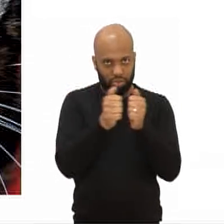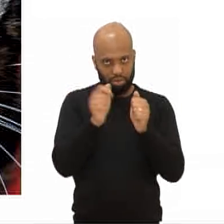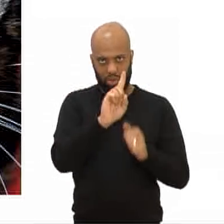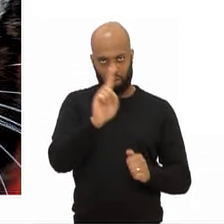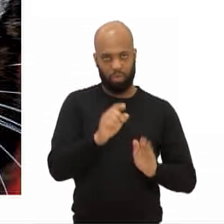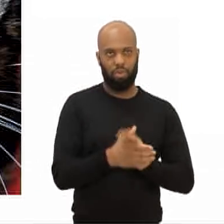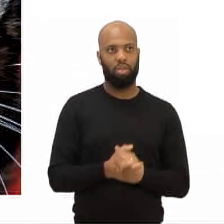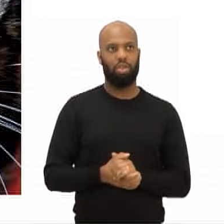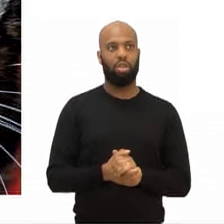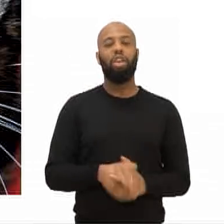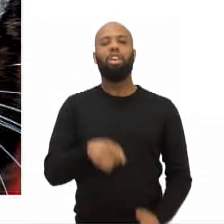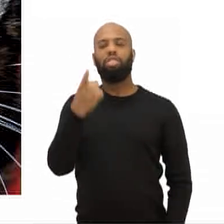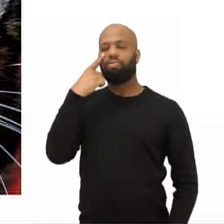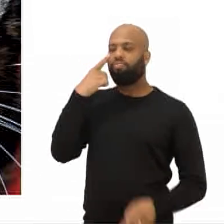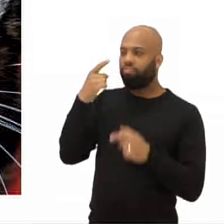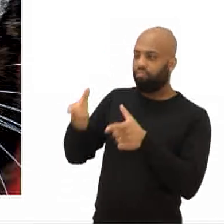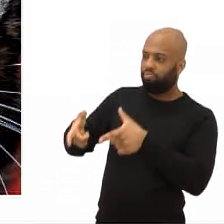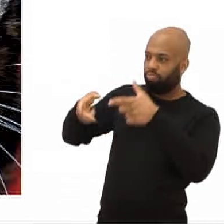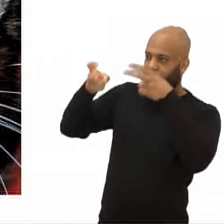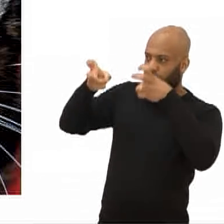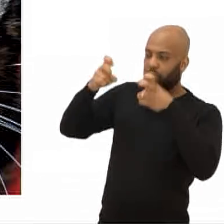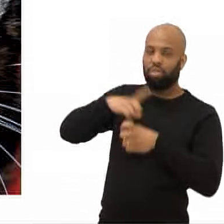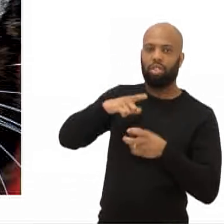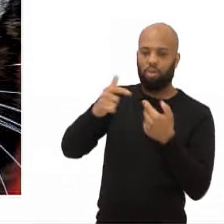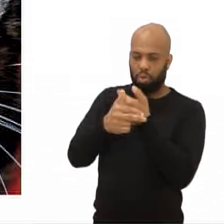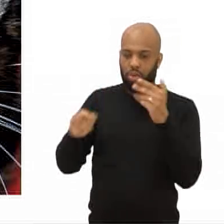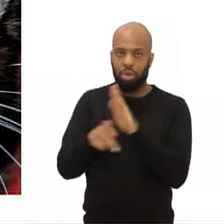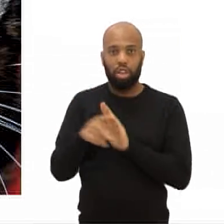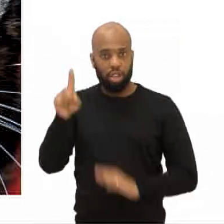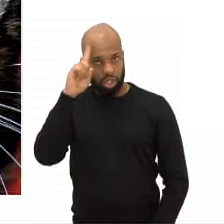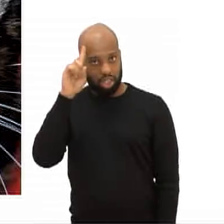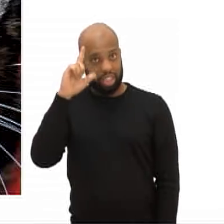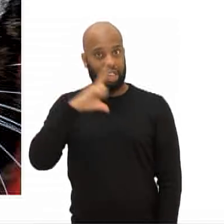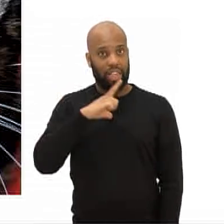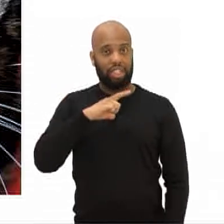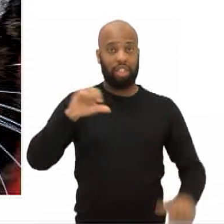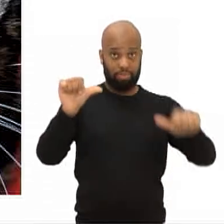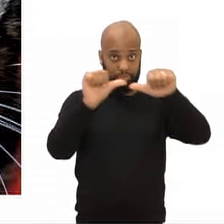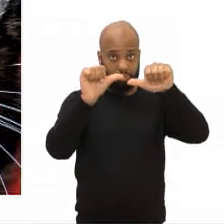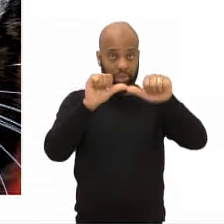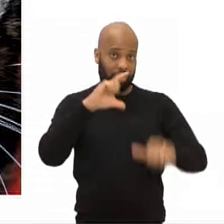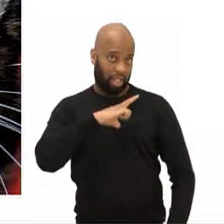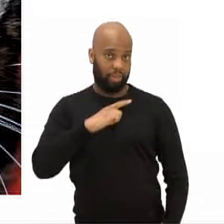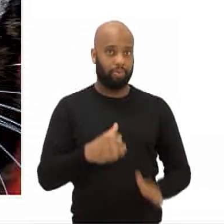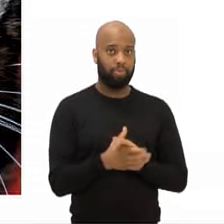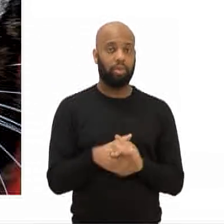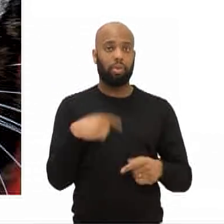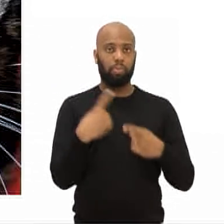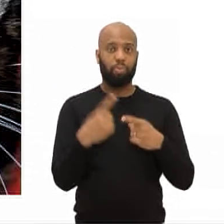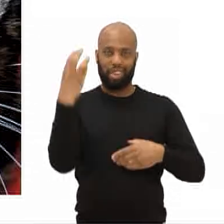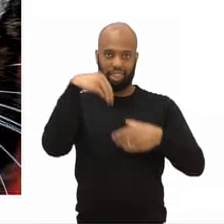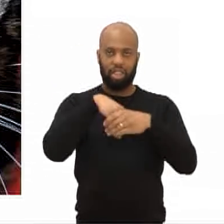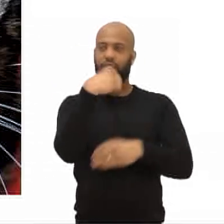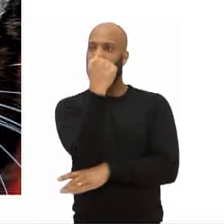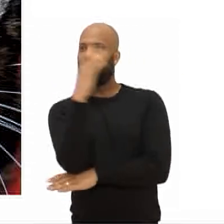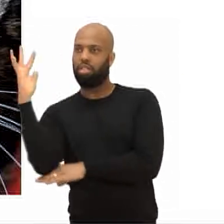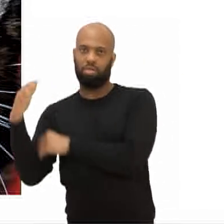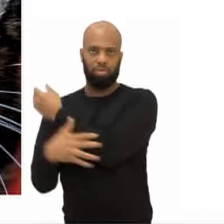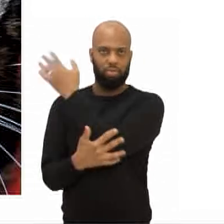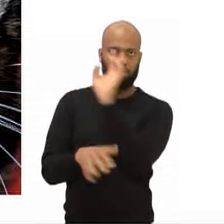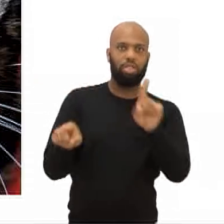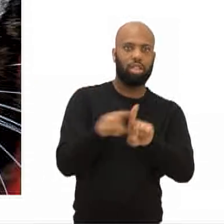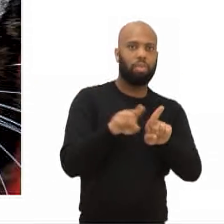quantas coisas do nosso dia a dia possuem simetria entre si? Tanto na natureza quanto